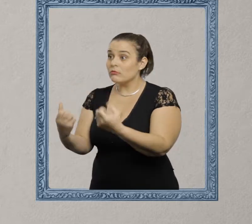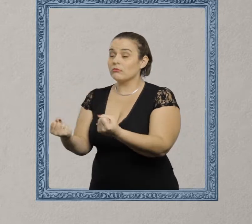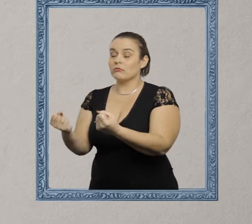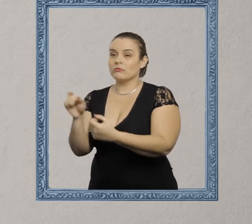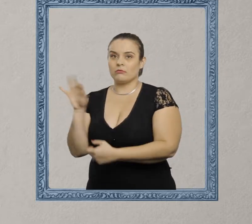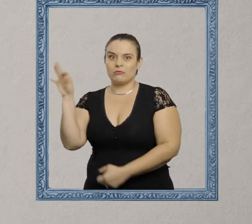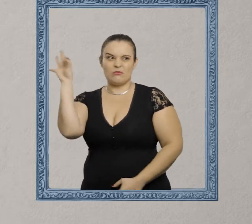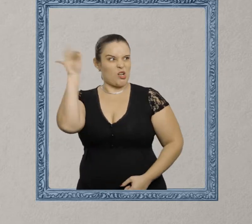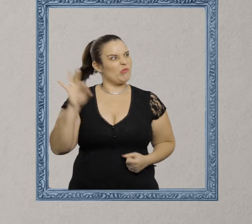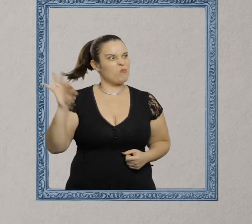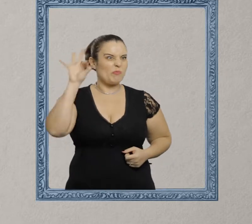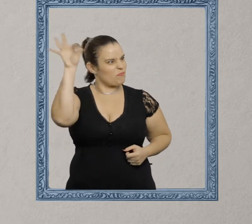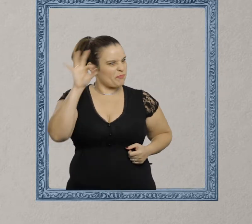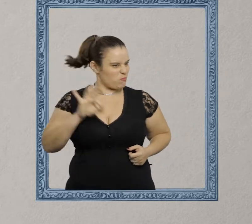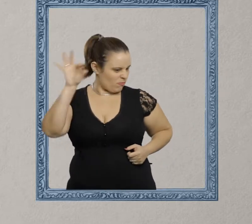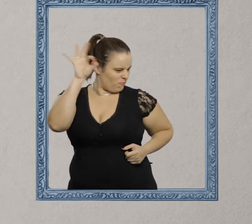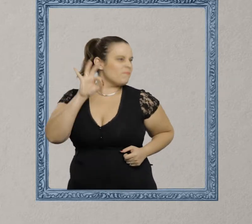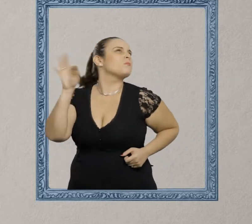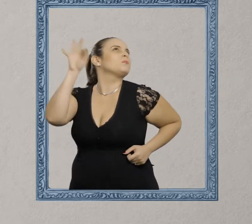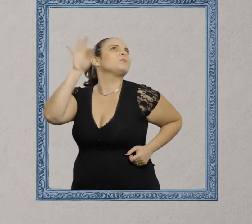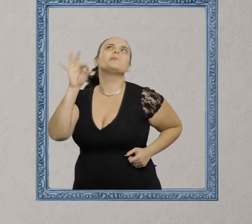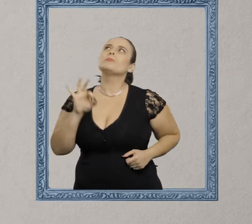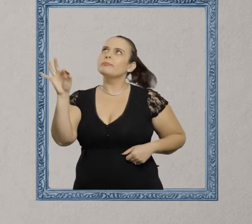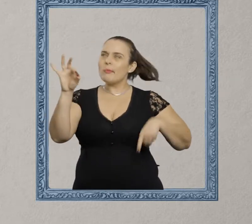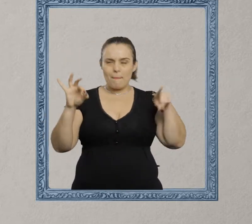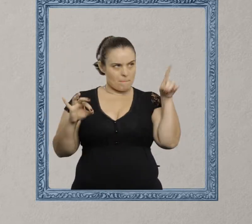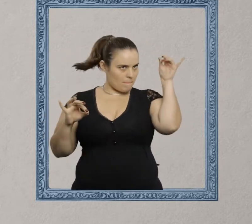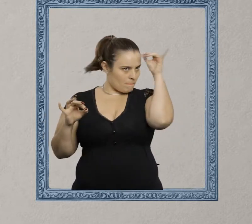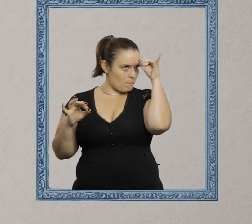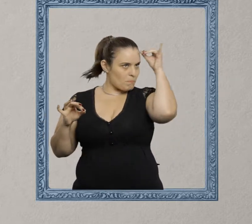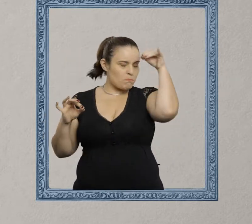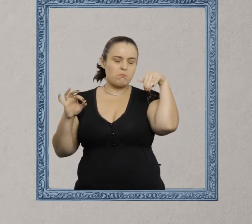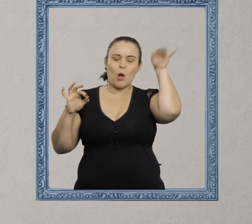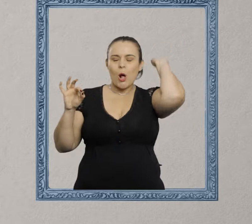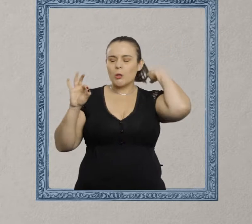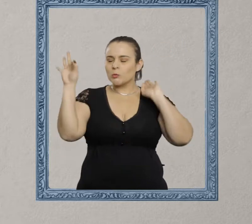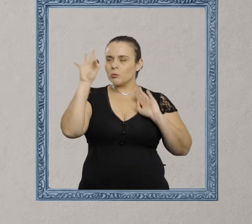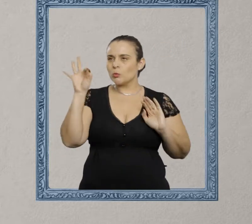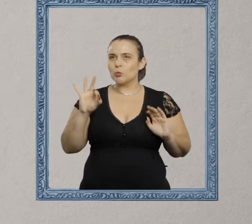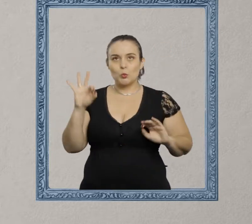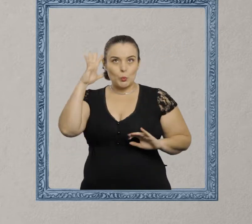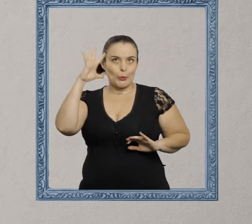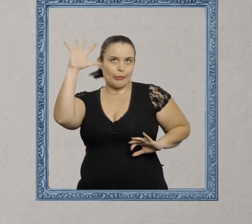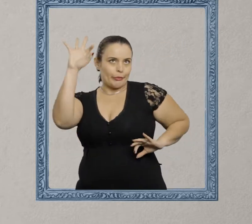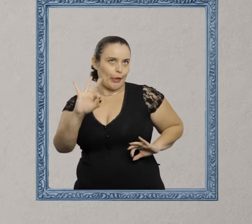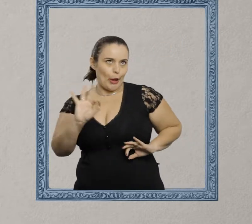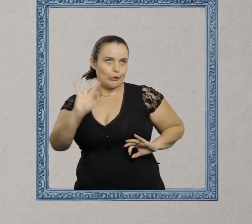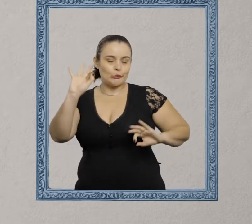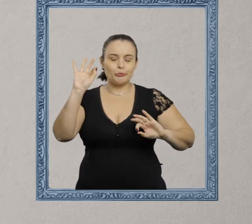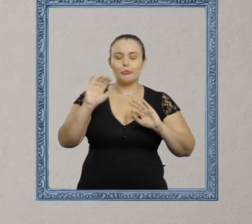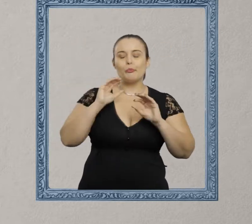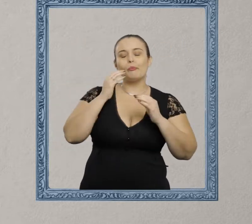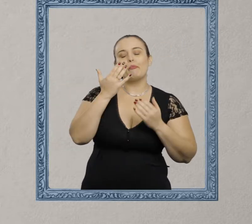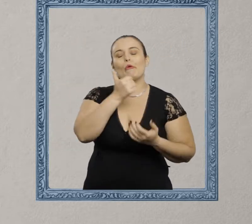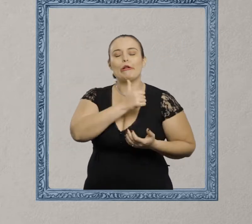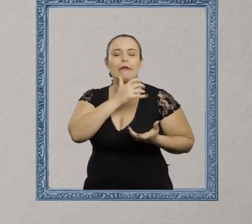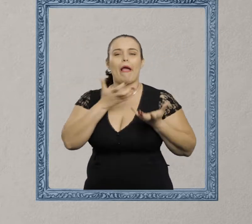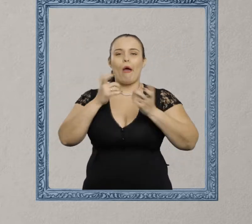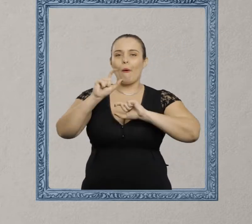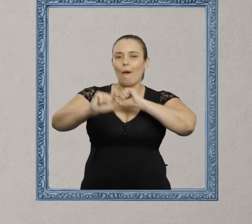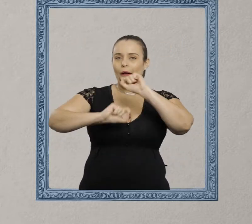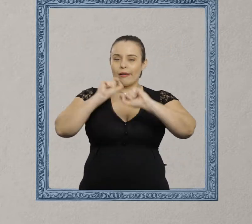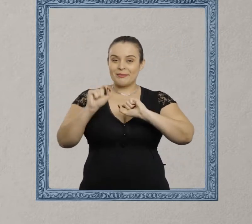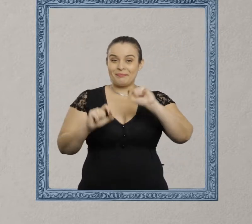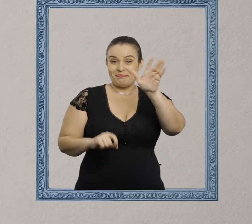mãe dele. Sininho ficou furiosa e pensou que Peter era muito bobo. Não entende o que as mulheres